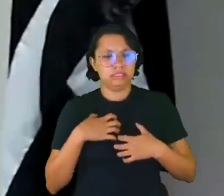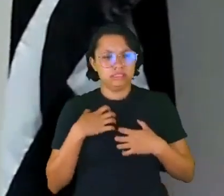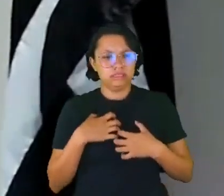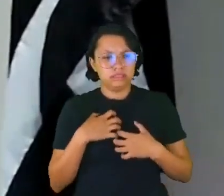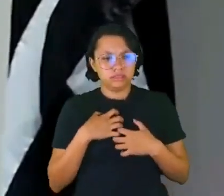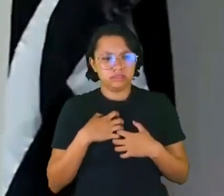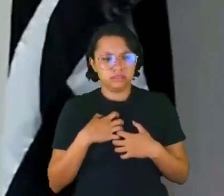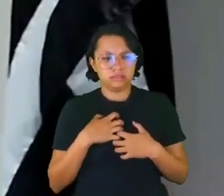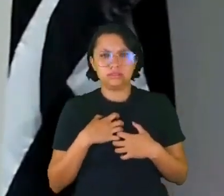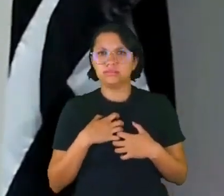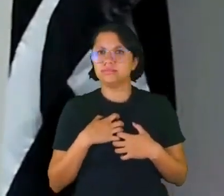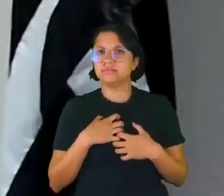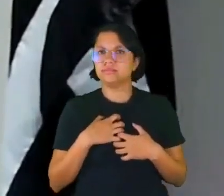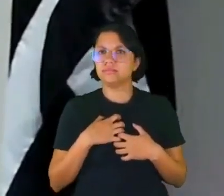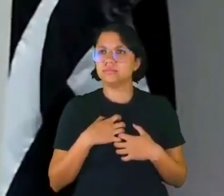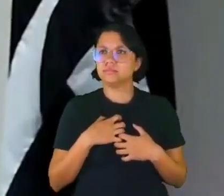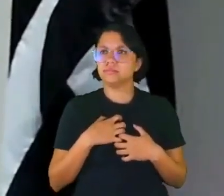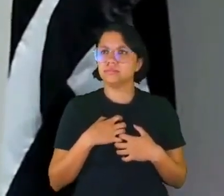intrigou, achei